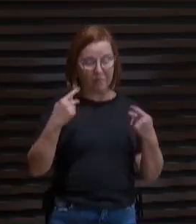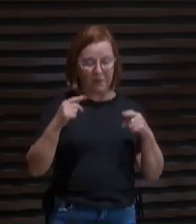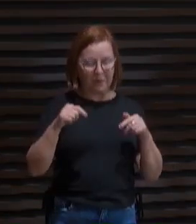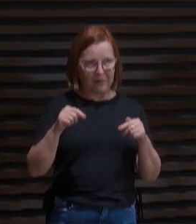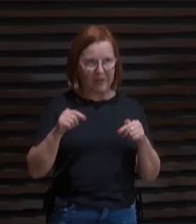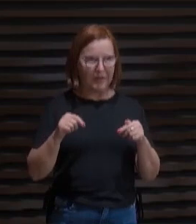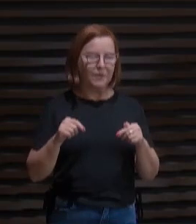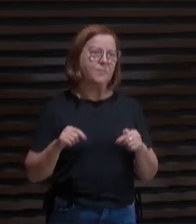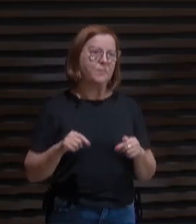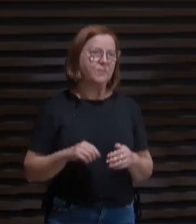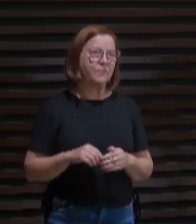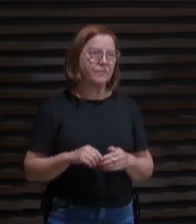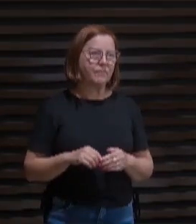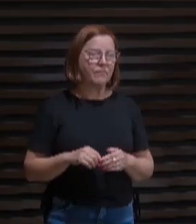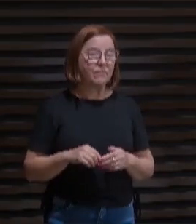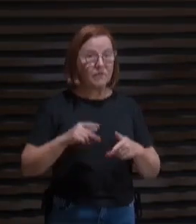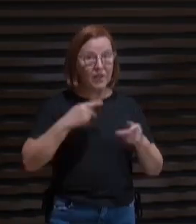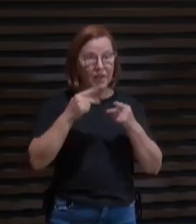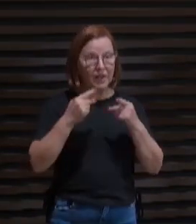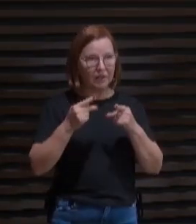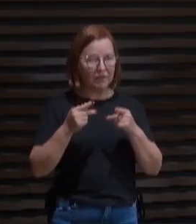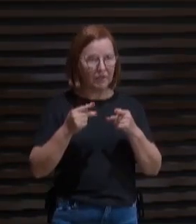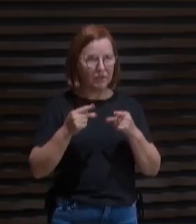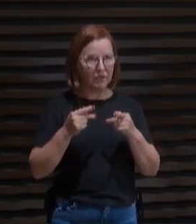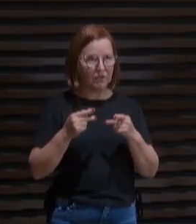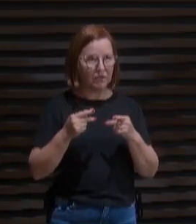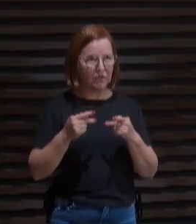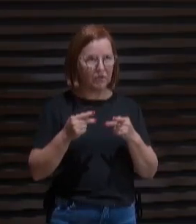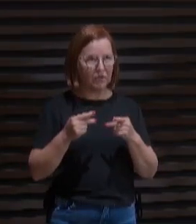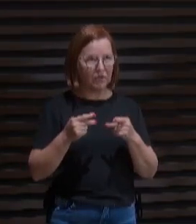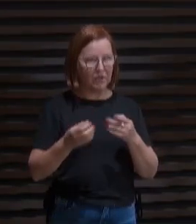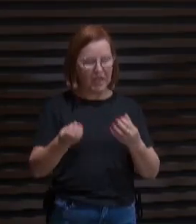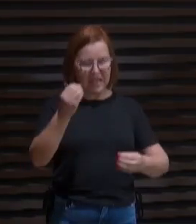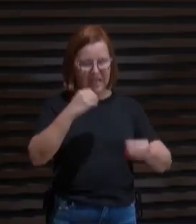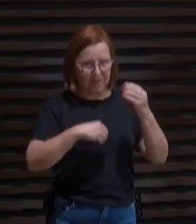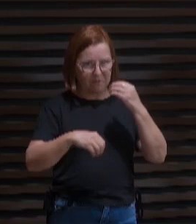ele. Ele falou sobre o livro dele, Depressão e Graça.